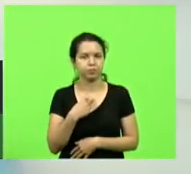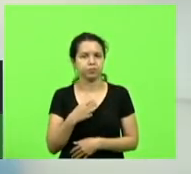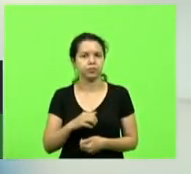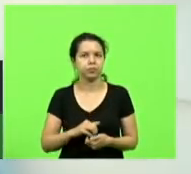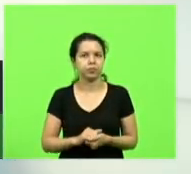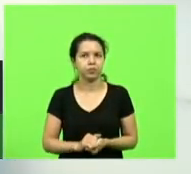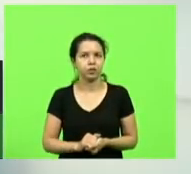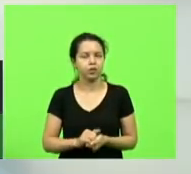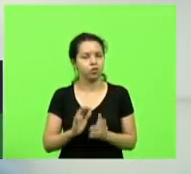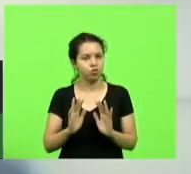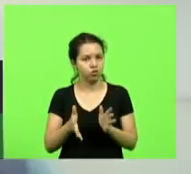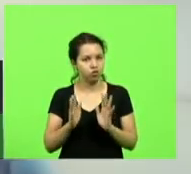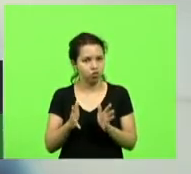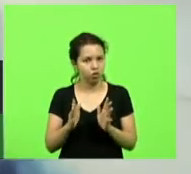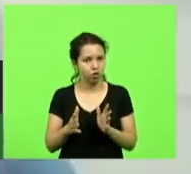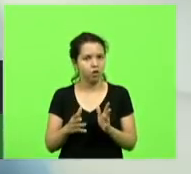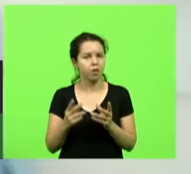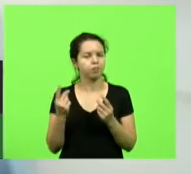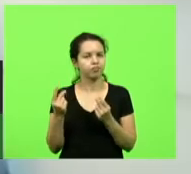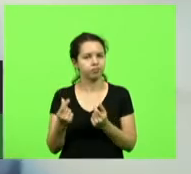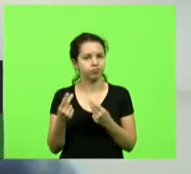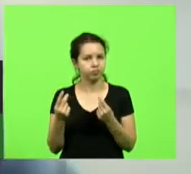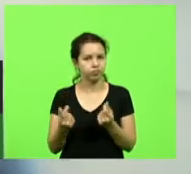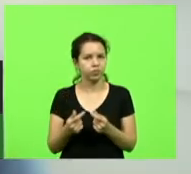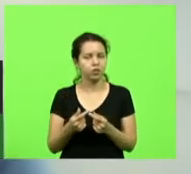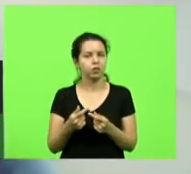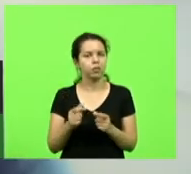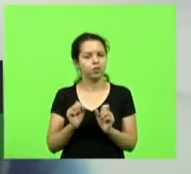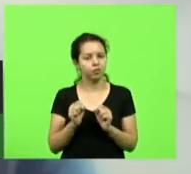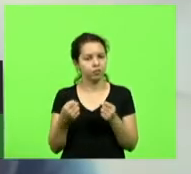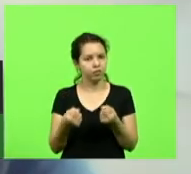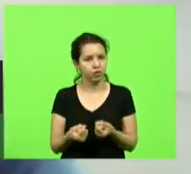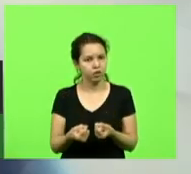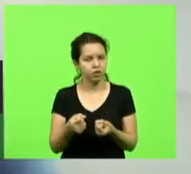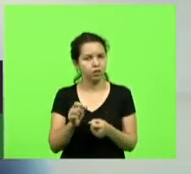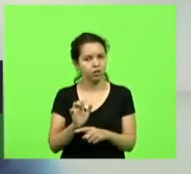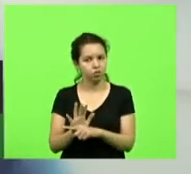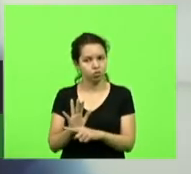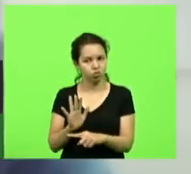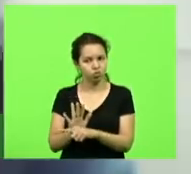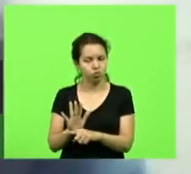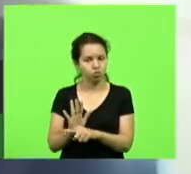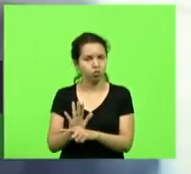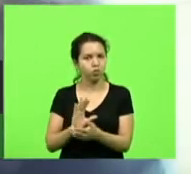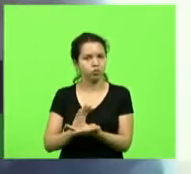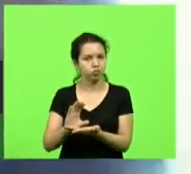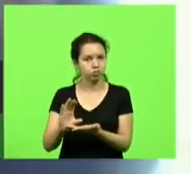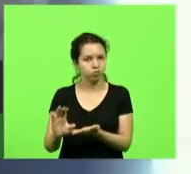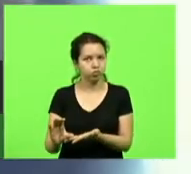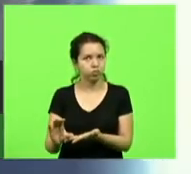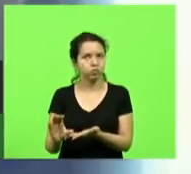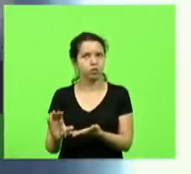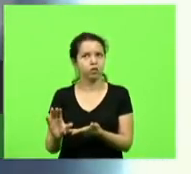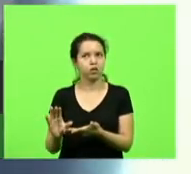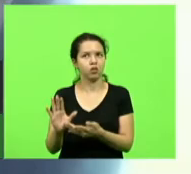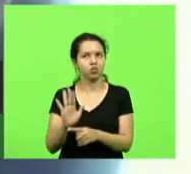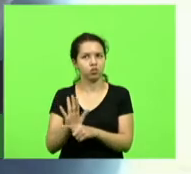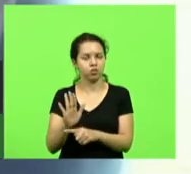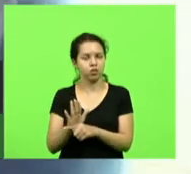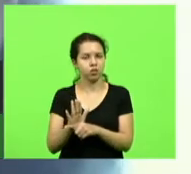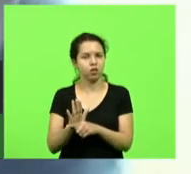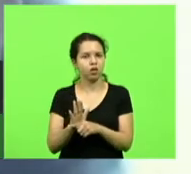que eu defendo essa concessão de um benefício que possa suprir as necessidades, tá, mais básicas,